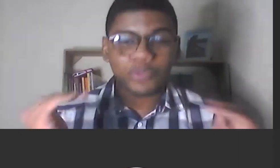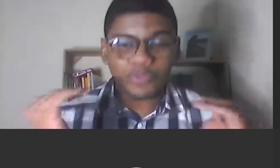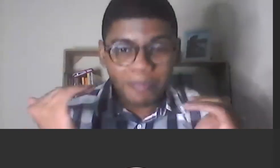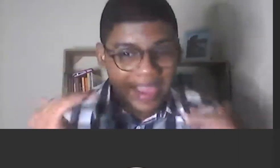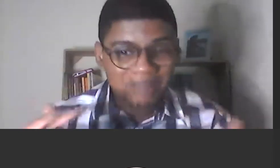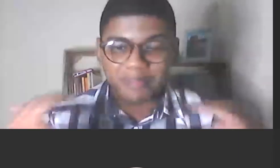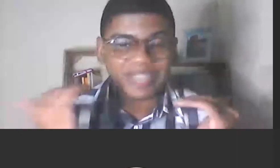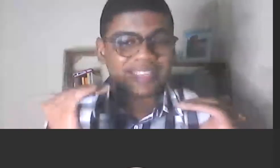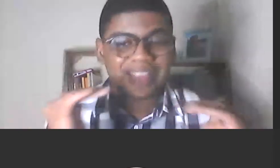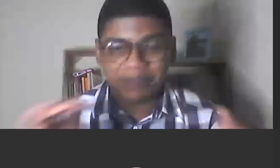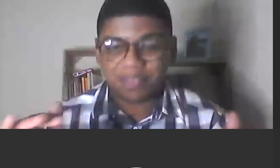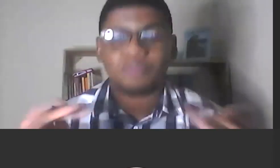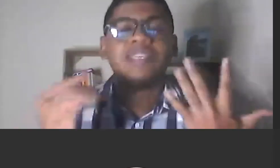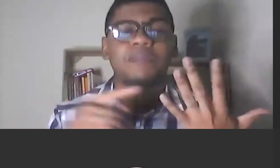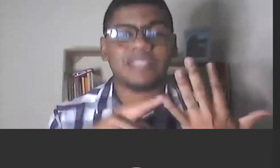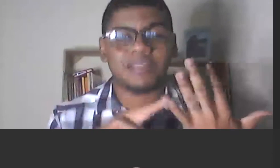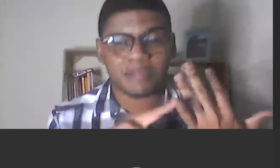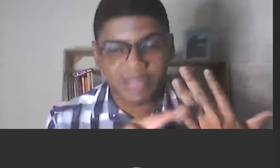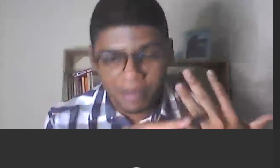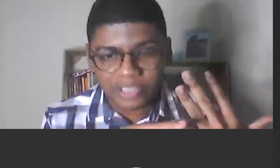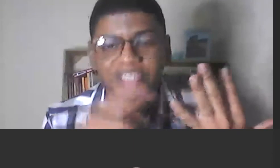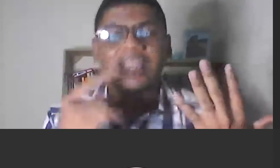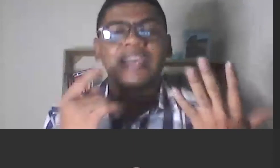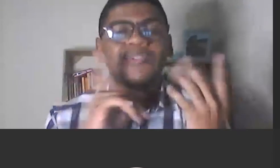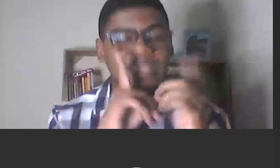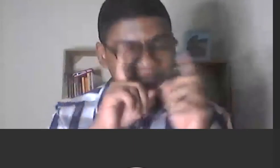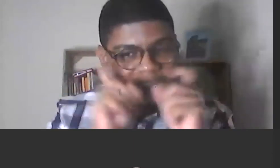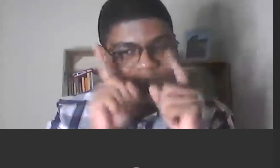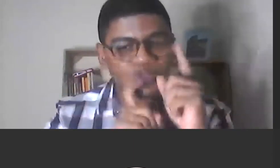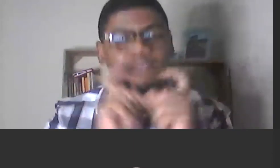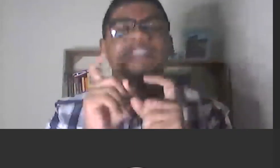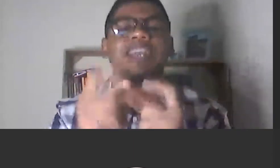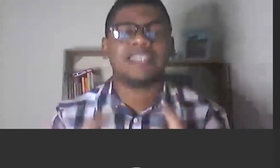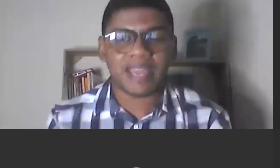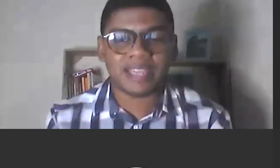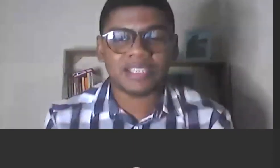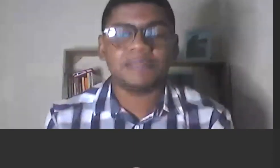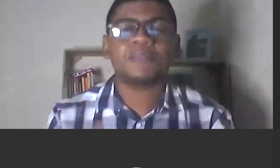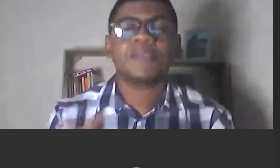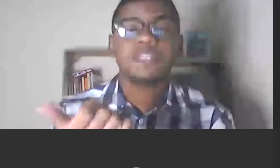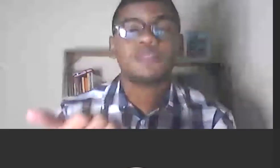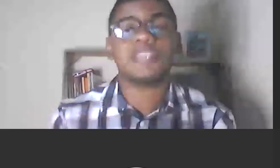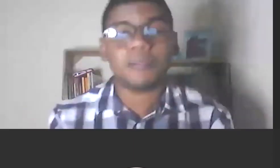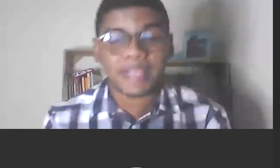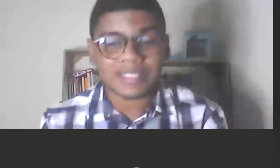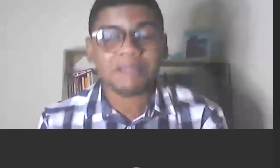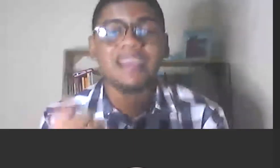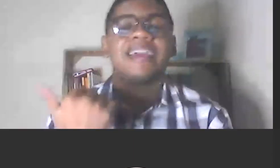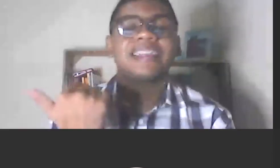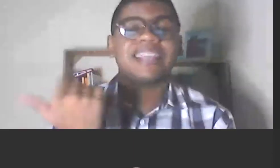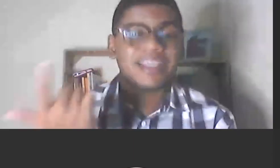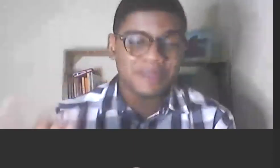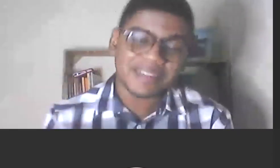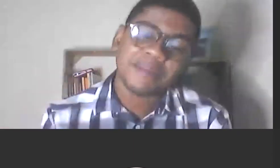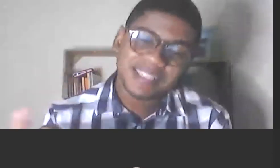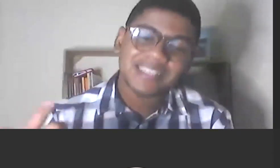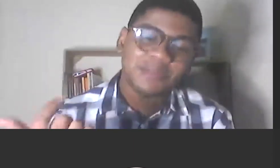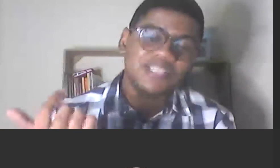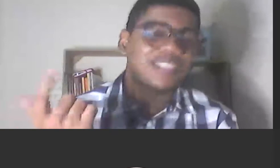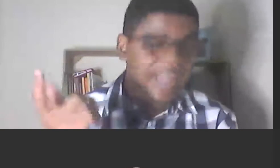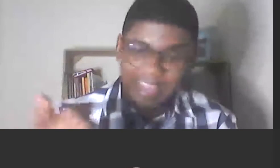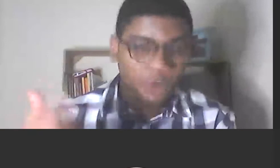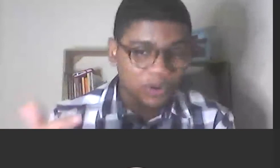vocês foram muito bem por esse caminho. Conseguiram perceber o deboche, né, nas expressões faciais da médica. Vocês conseguiram perceber que era